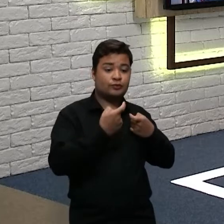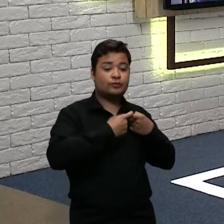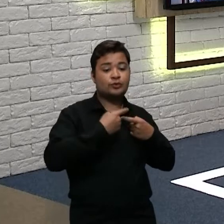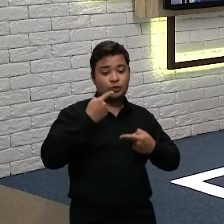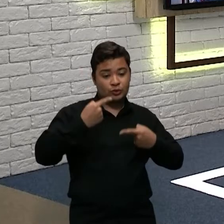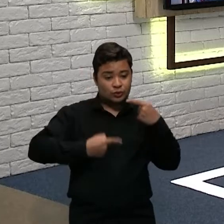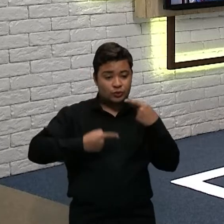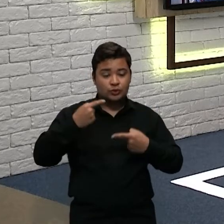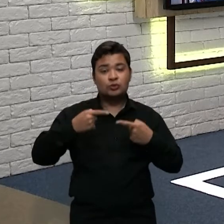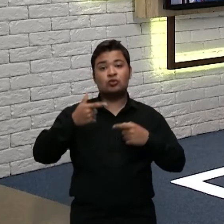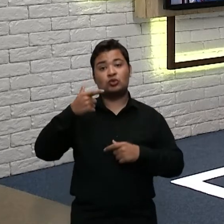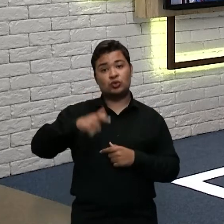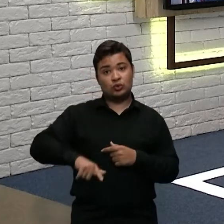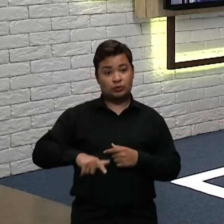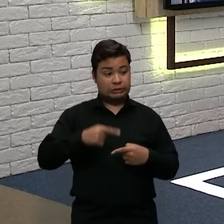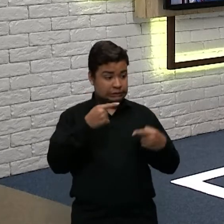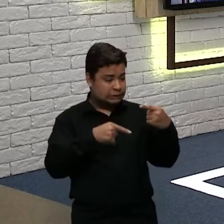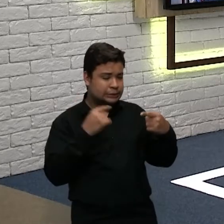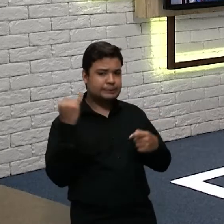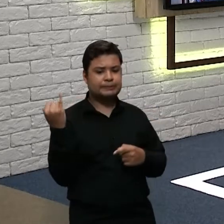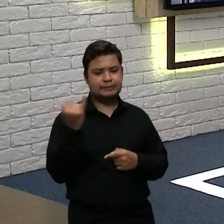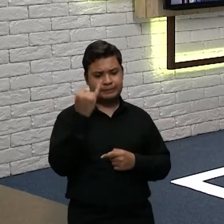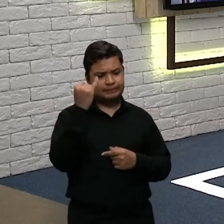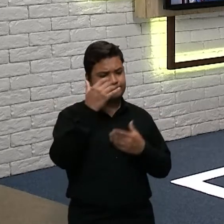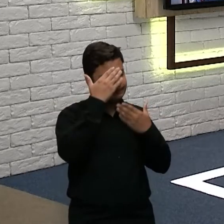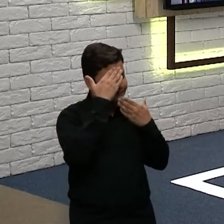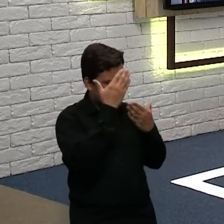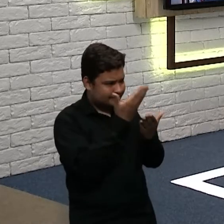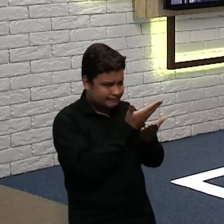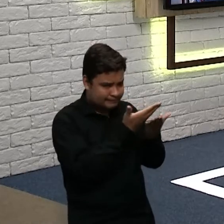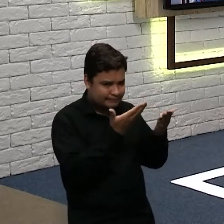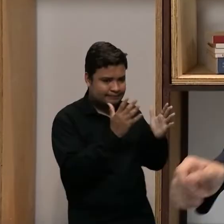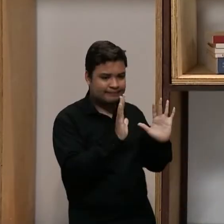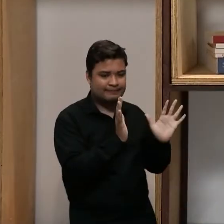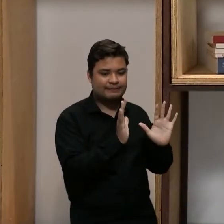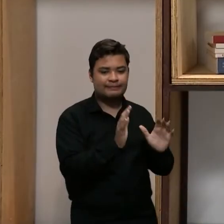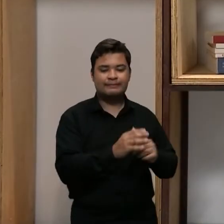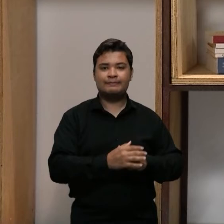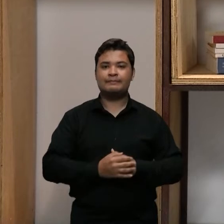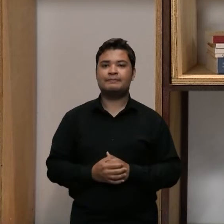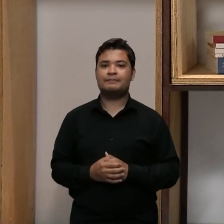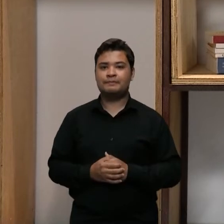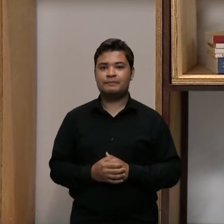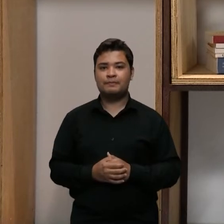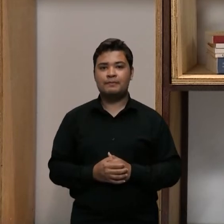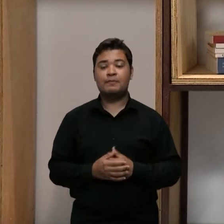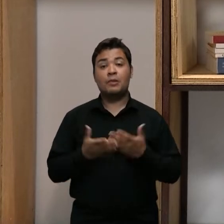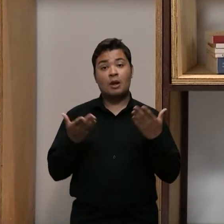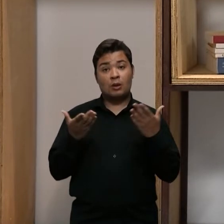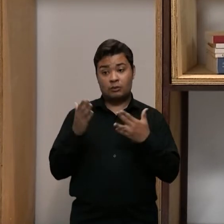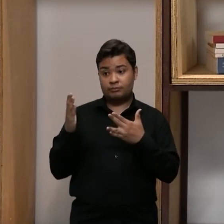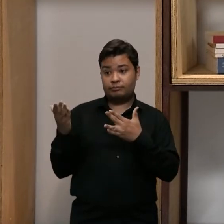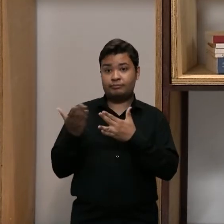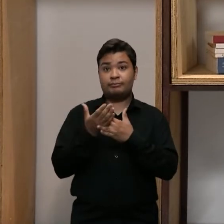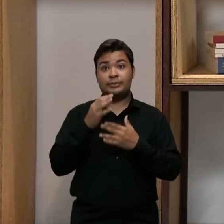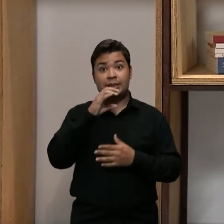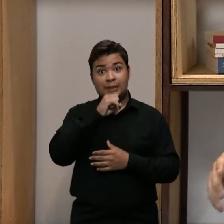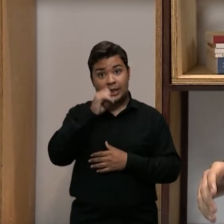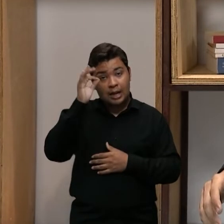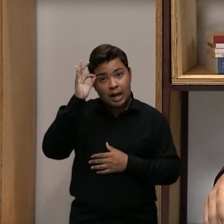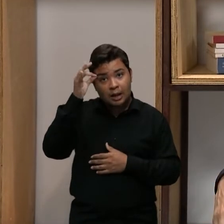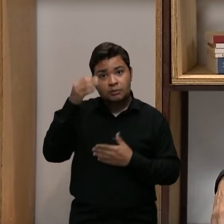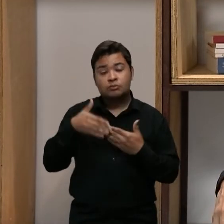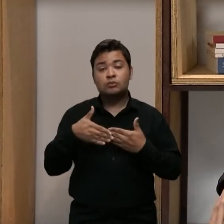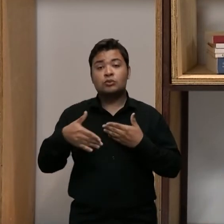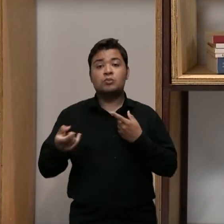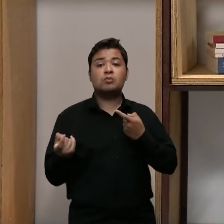discussões tão importantes quanto essas. Muito obrigado e até breve. Agora a gente vai para um rápido intervalo e na volta você